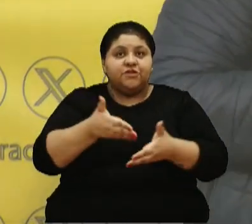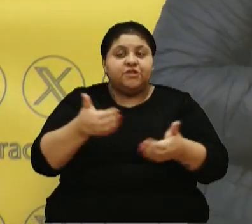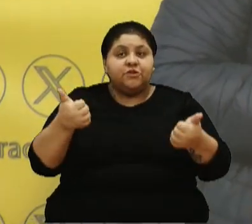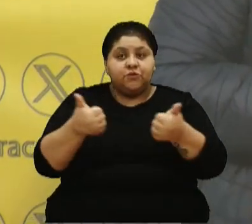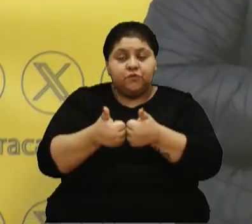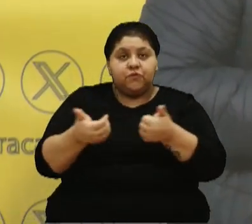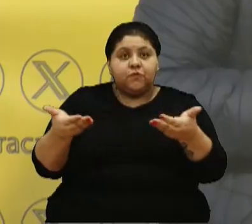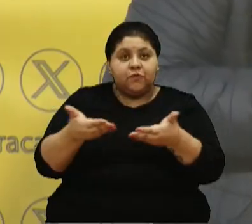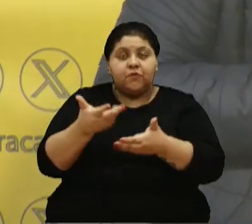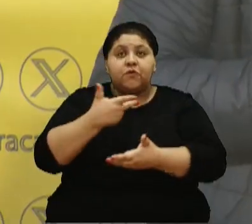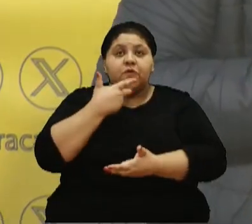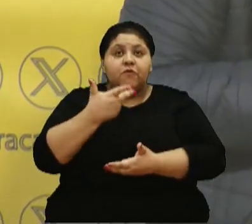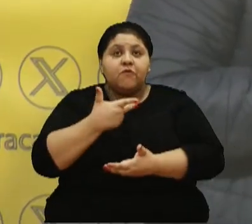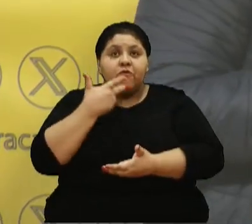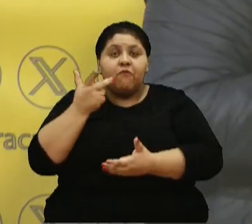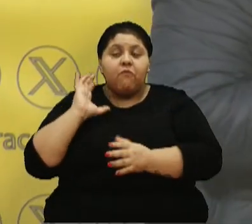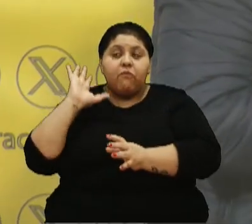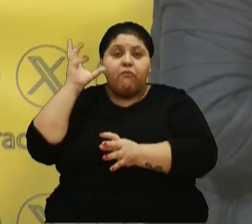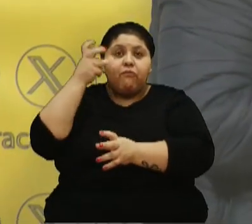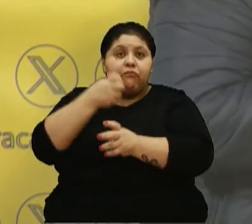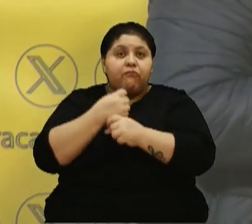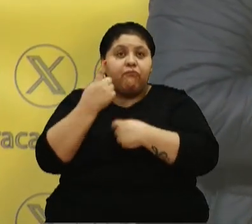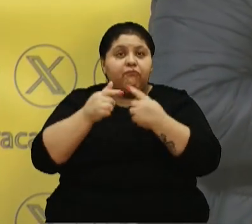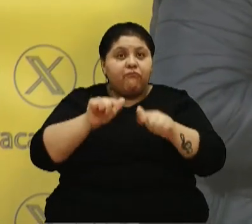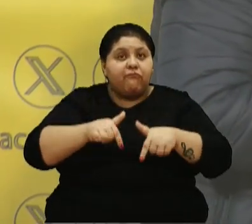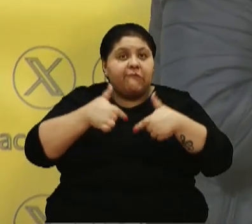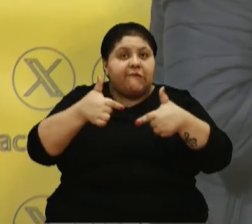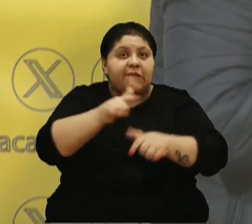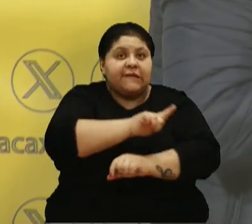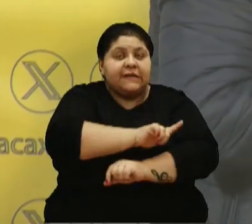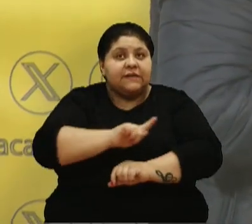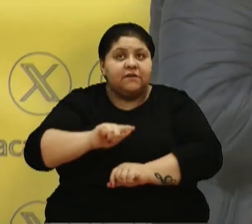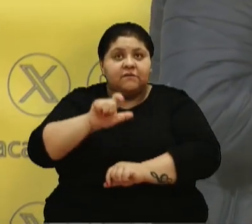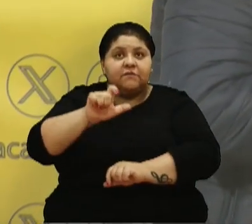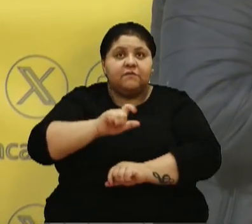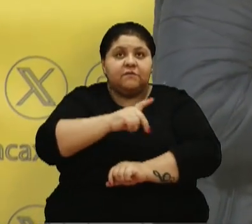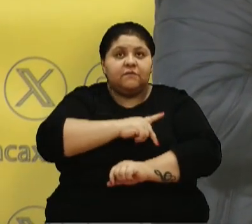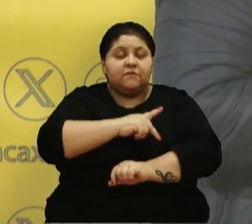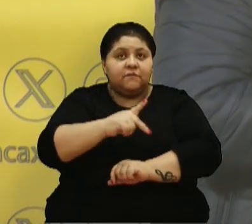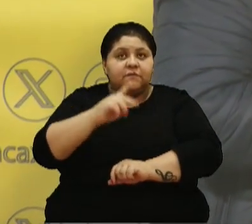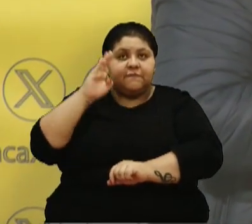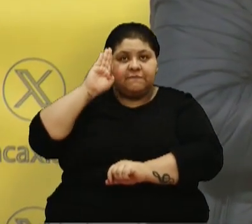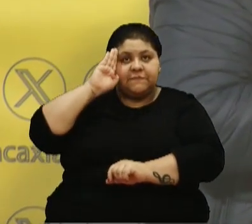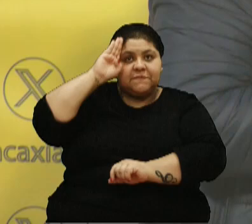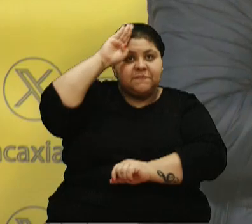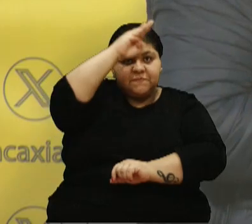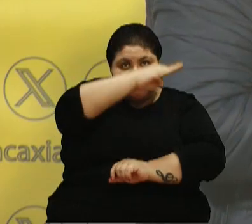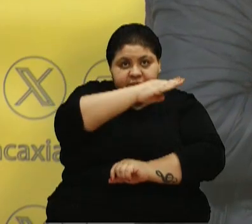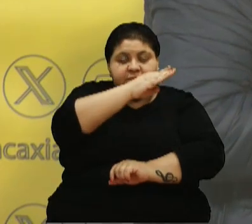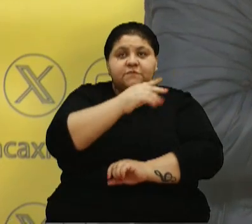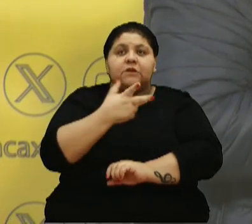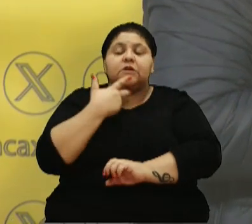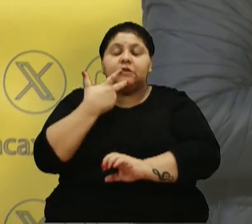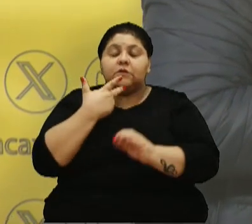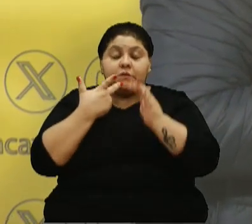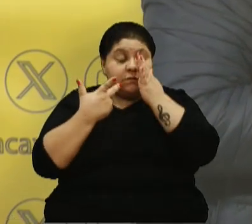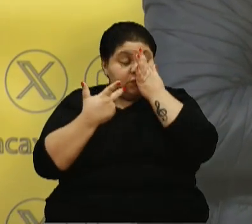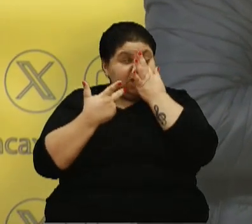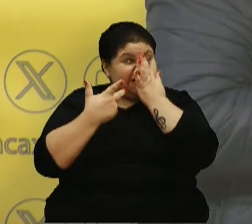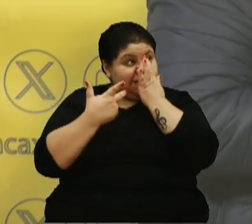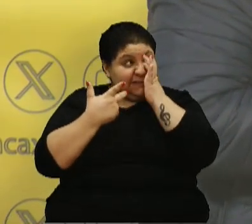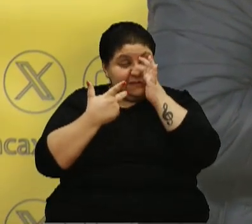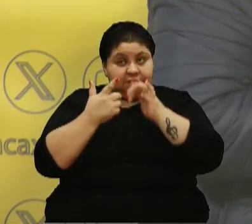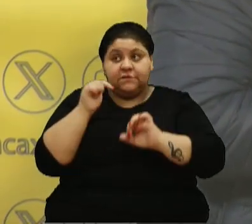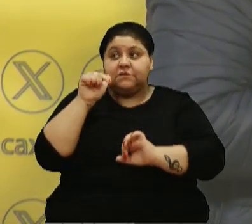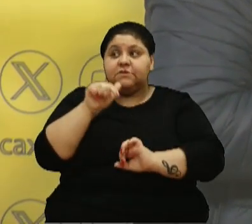lado, fez um resumo de algumas ações do governo do ex-presidente Jair Messias Bolsonaro, e o senhor fala que,